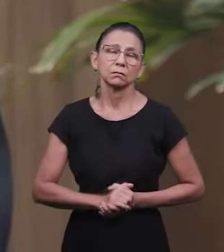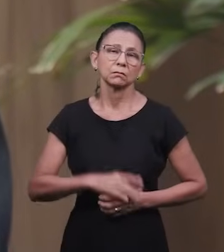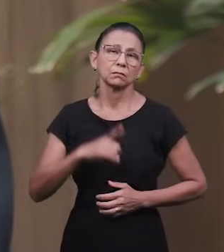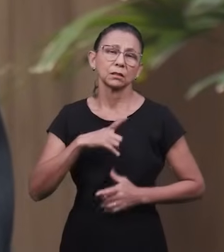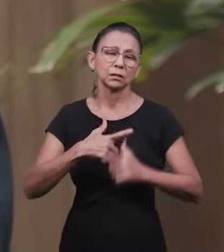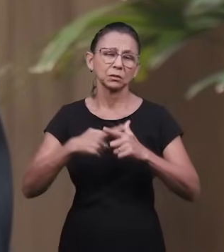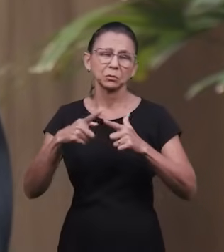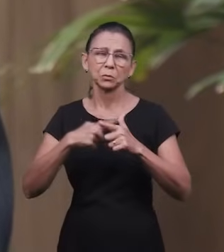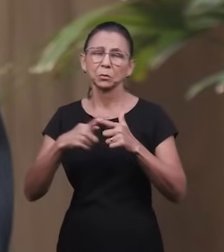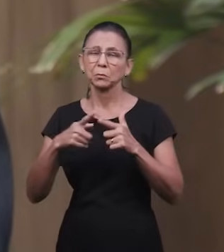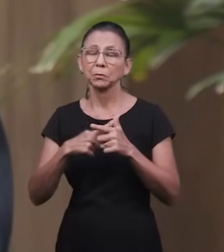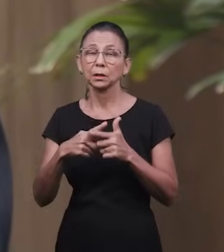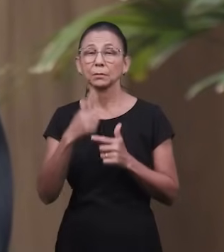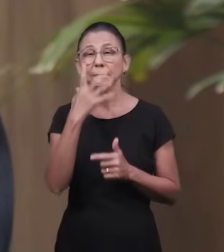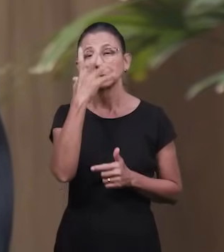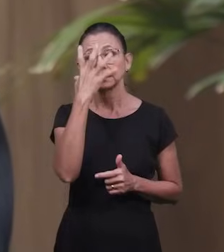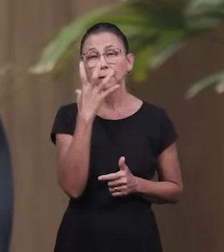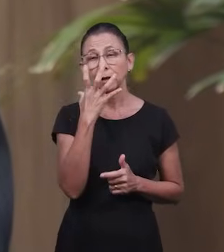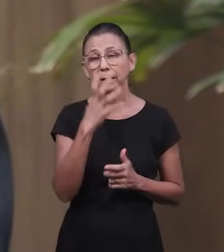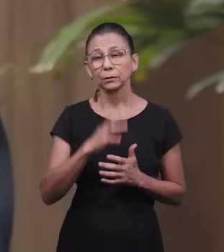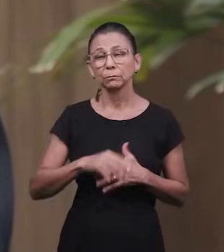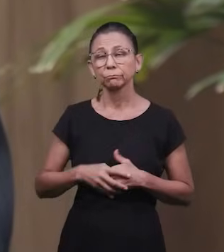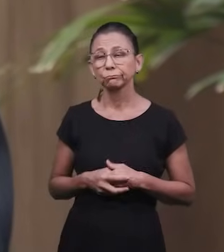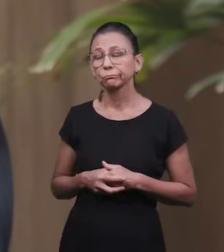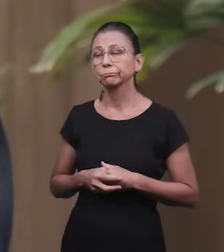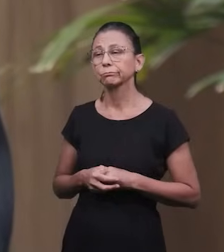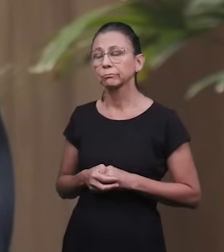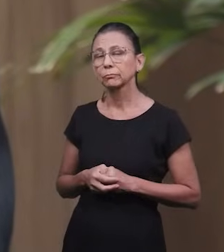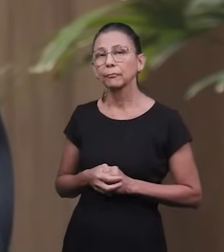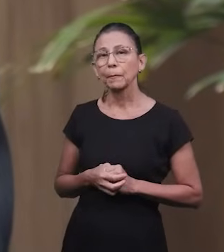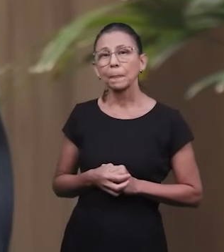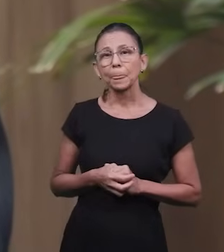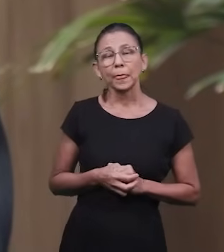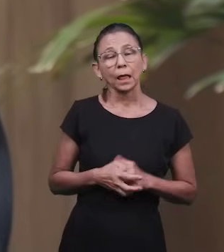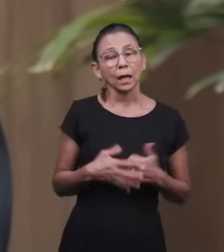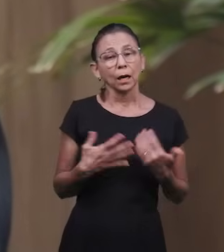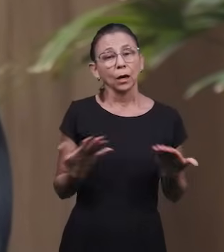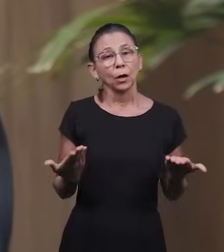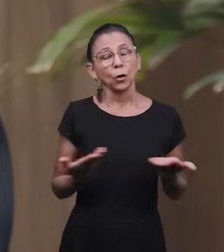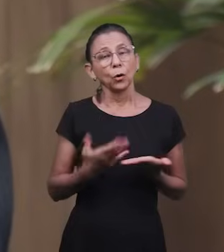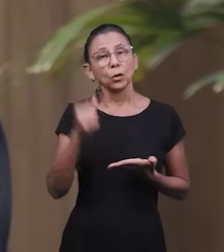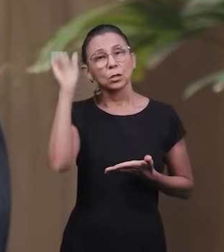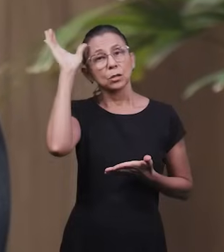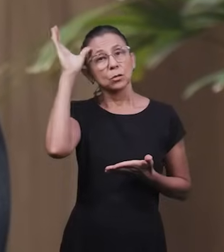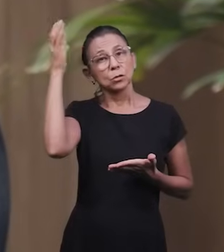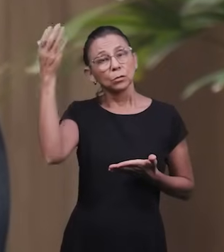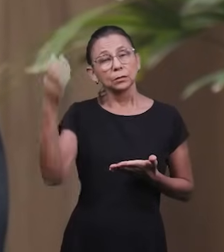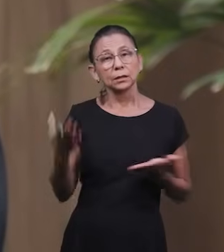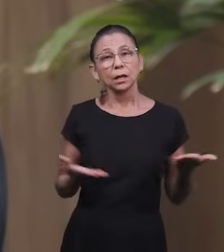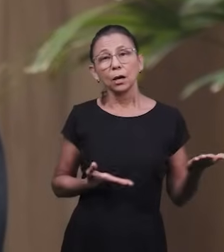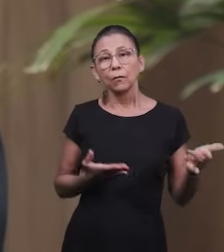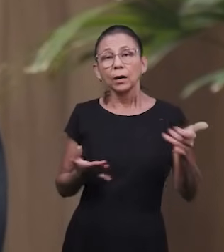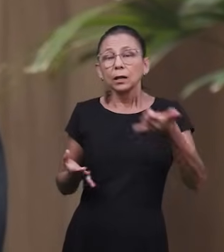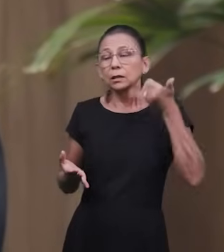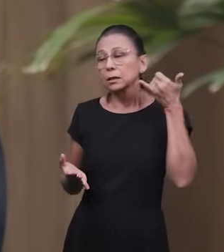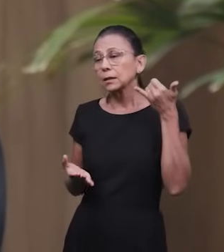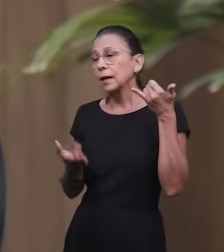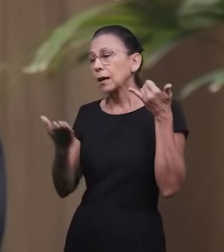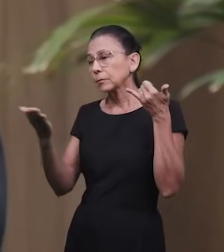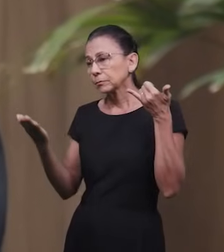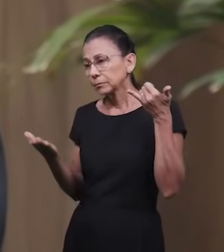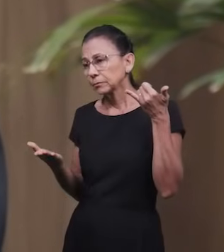os problemas muito grandes na minha vida, minha solução está sendo ligar aí para